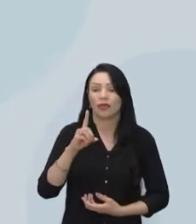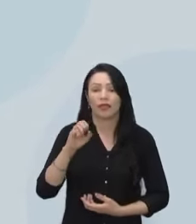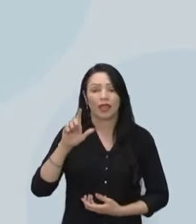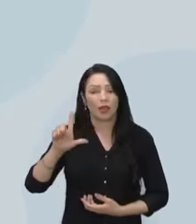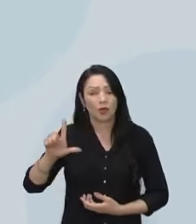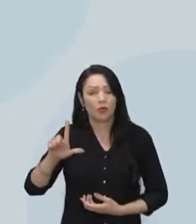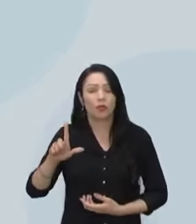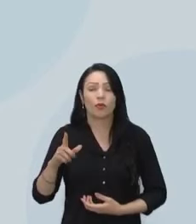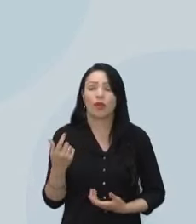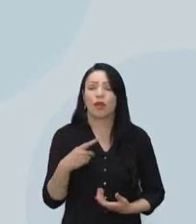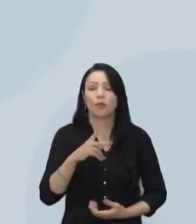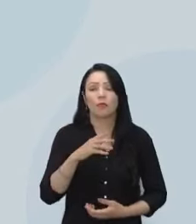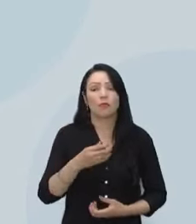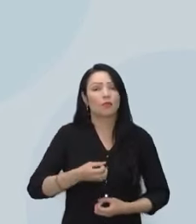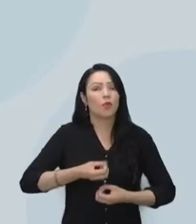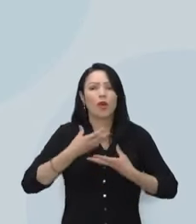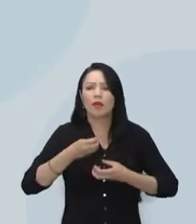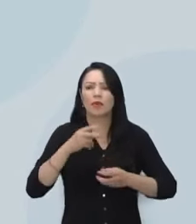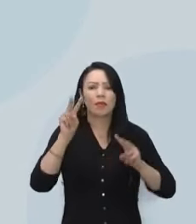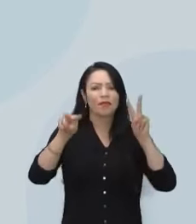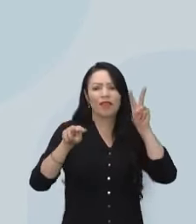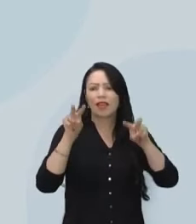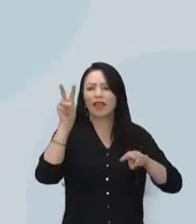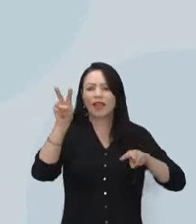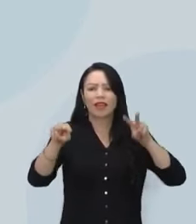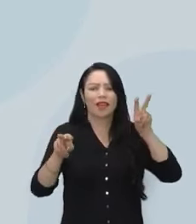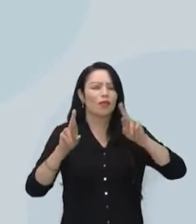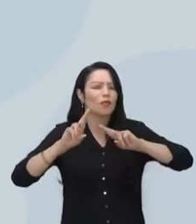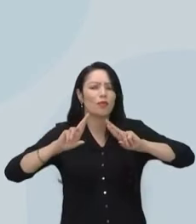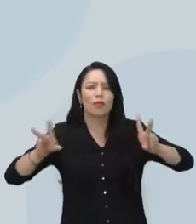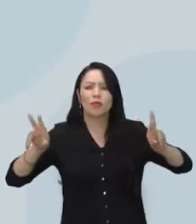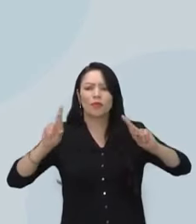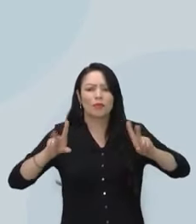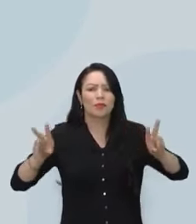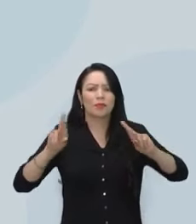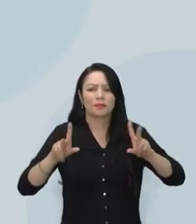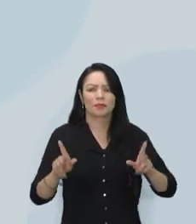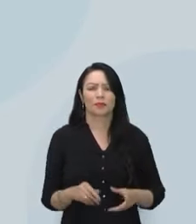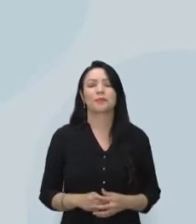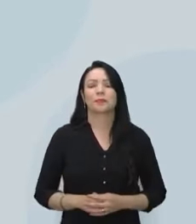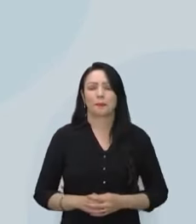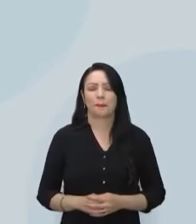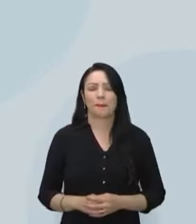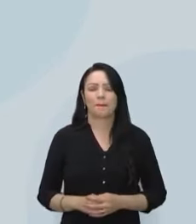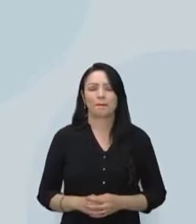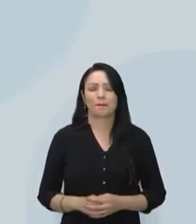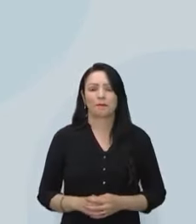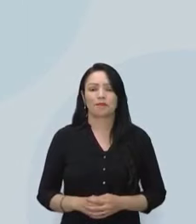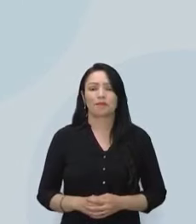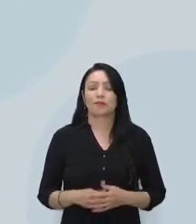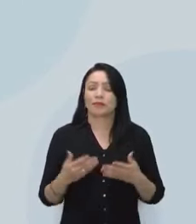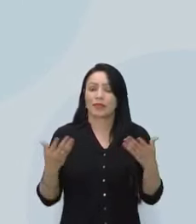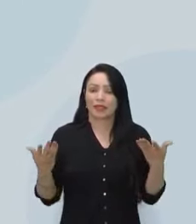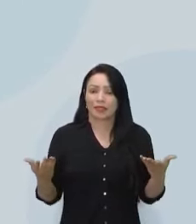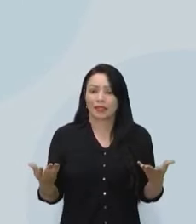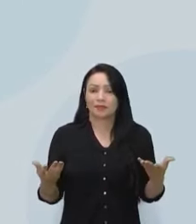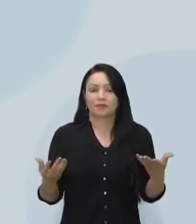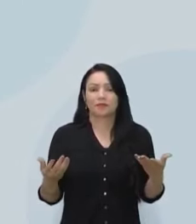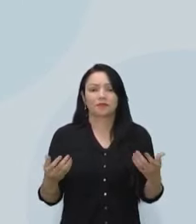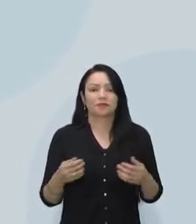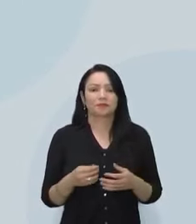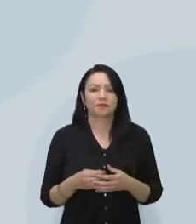videopoemas, poemas visuais, dentre outros. Estão falando de vários gêneros, né? E suportes. E aí ela